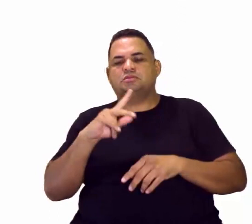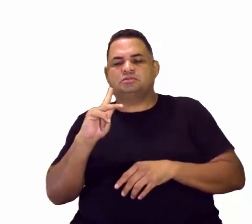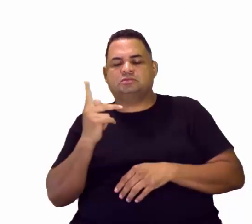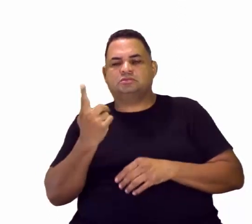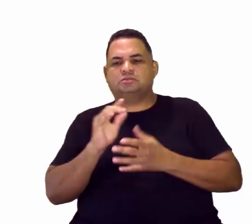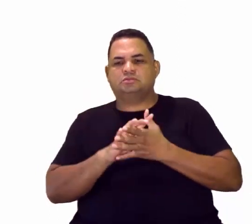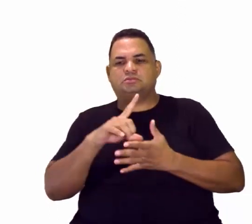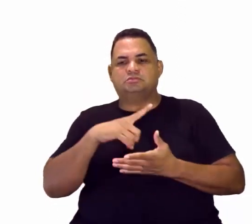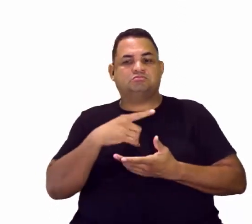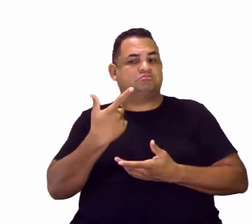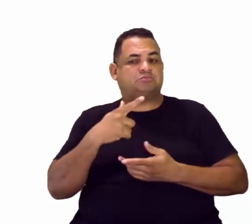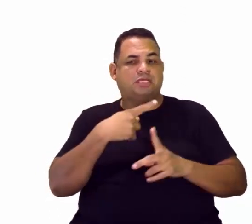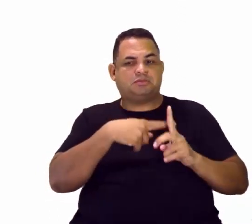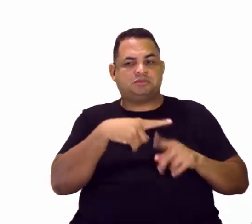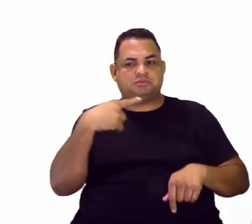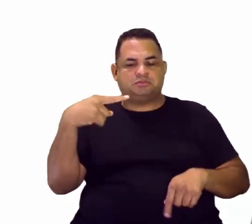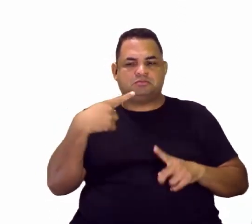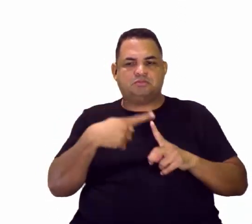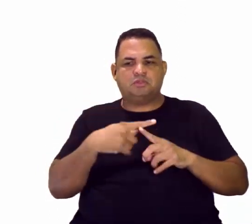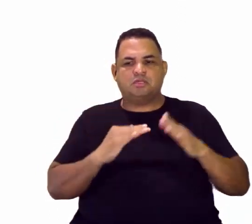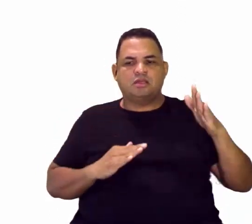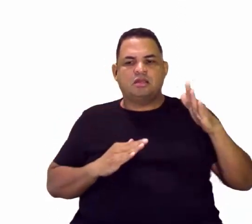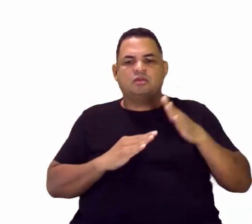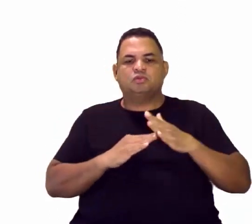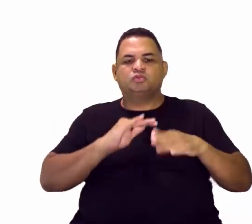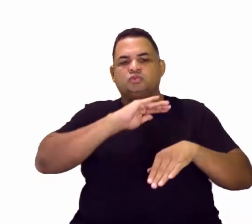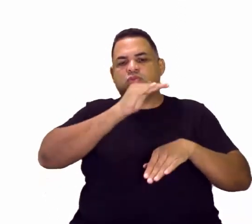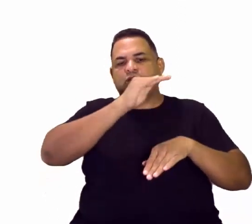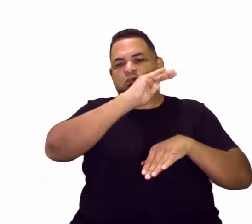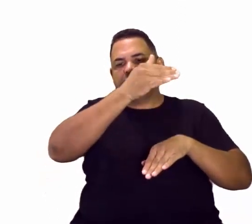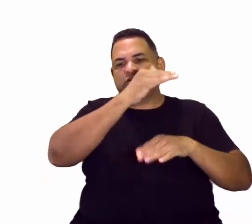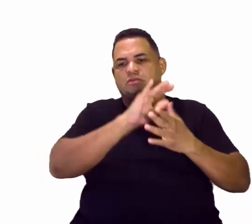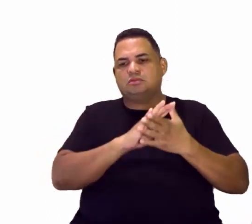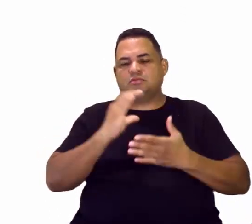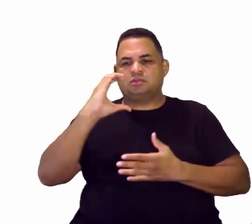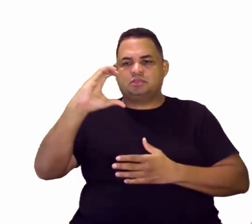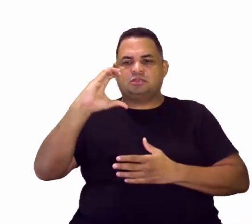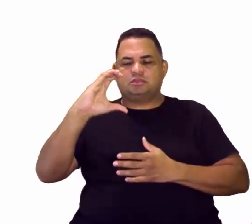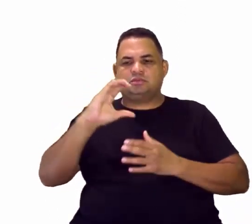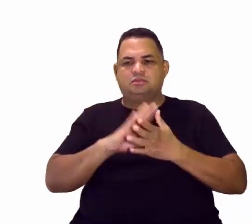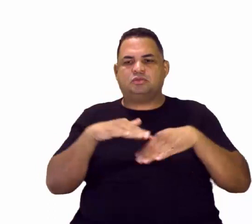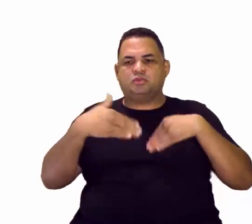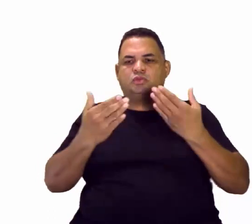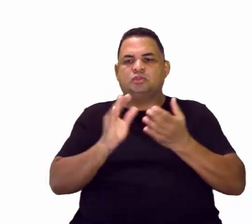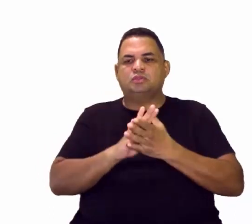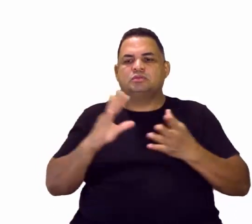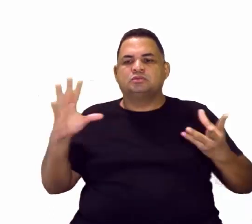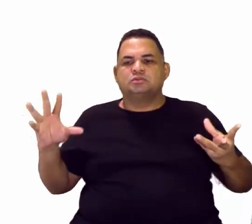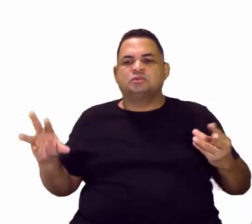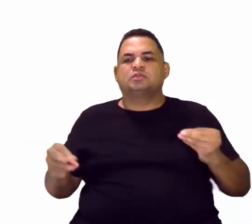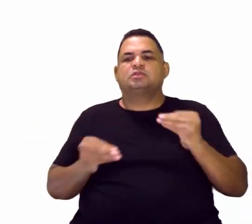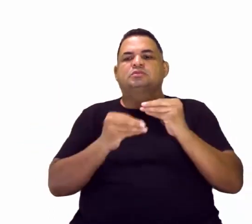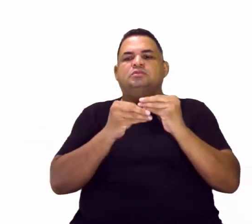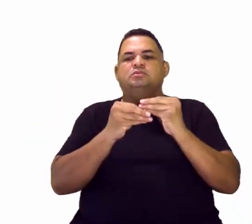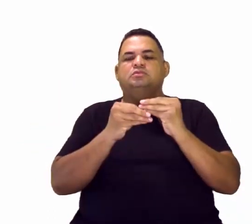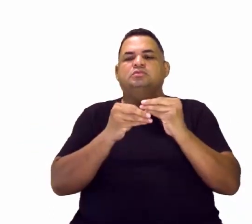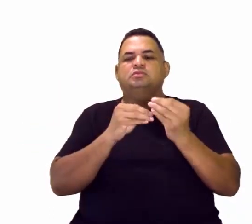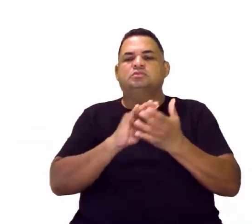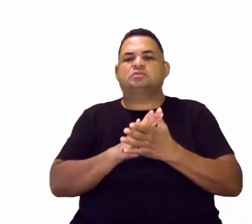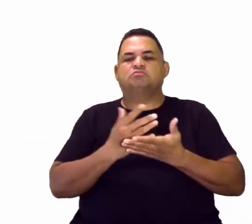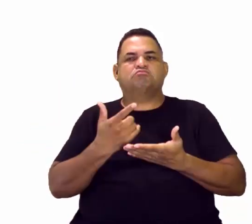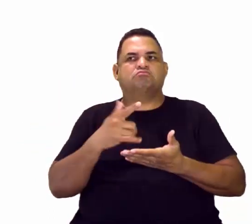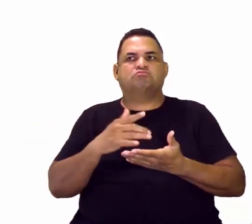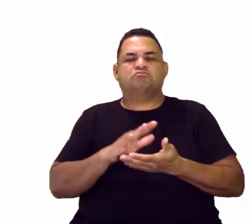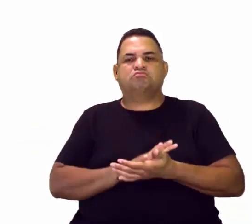continua sendo apolar, por na última camada do carbono, quando ele completa seu octeto, não